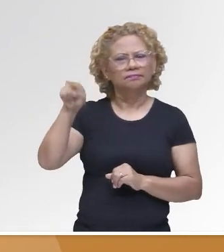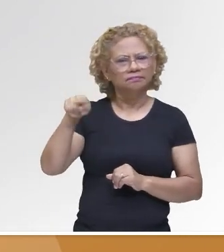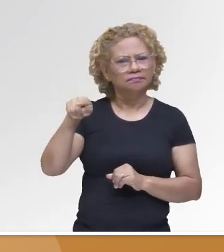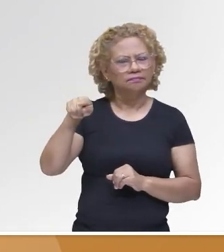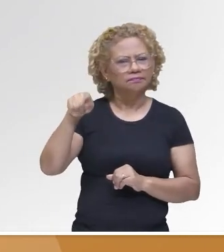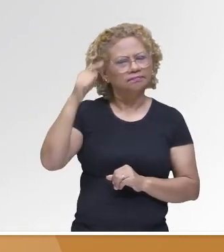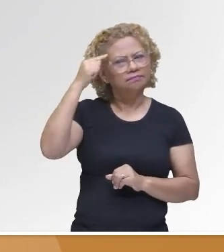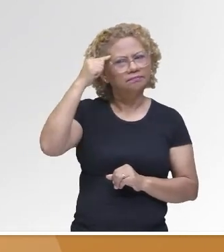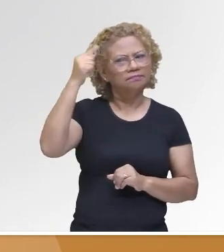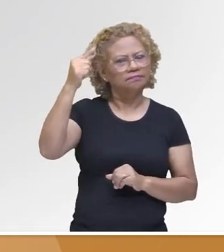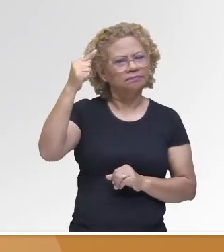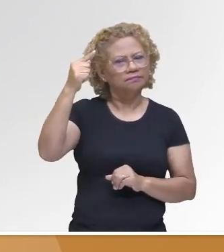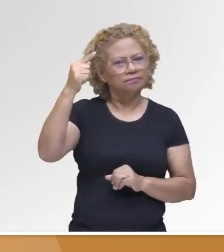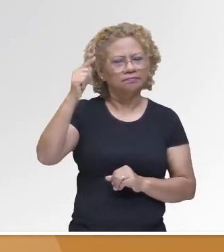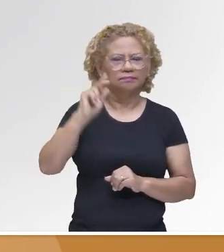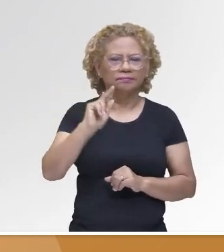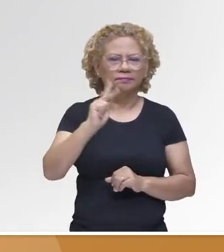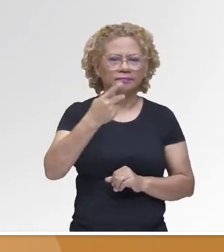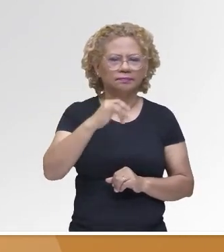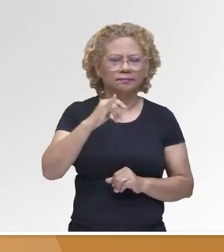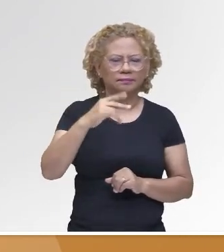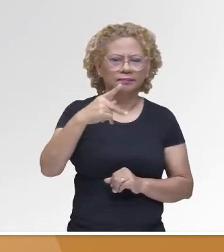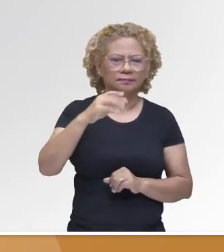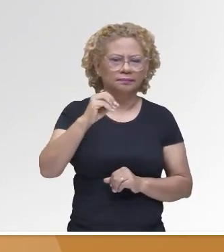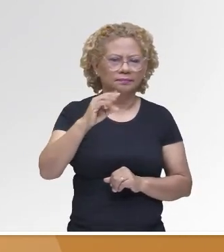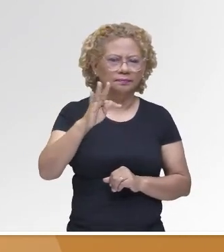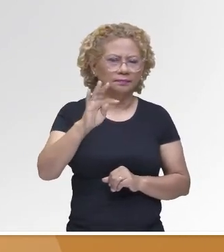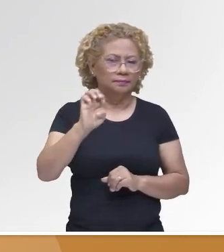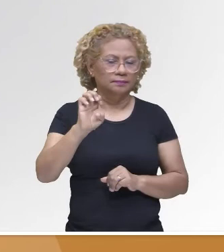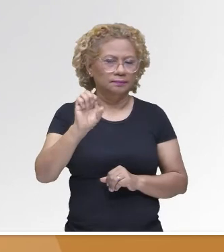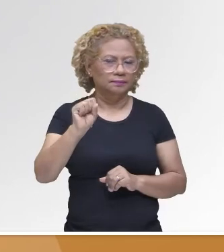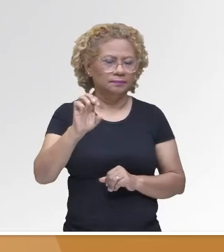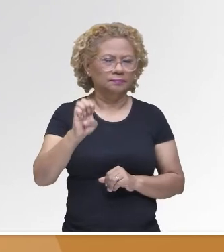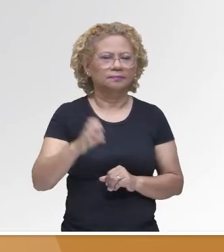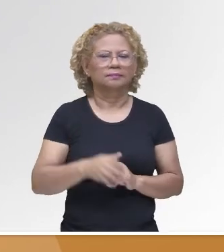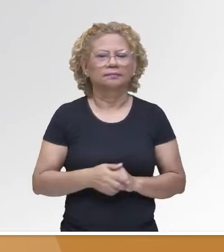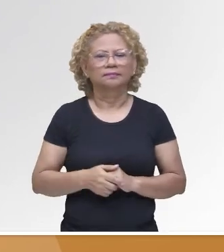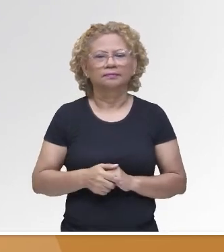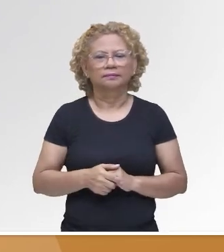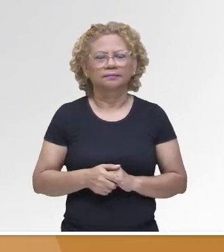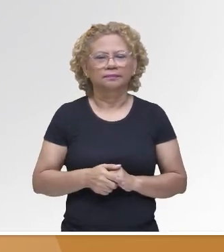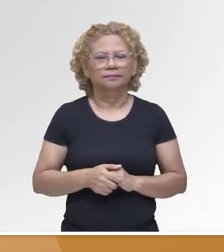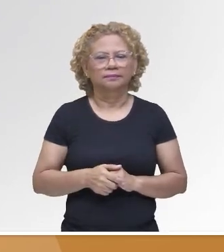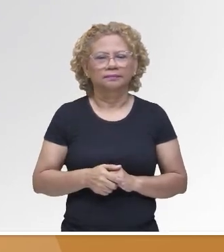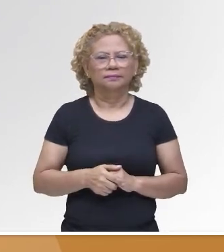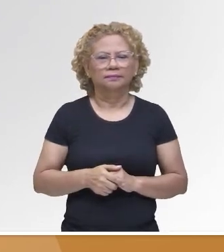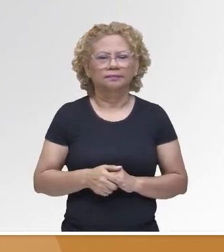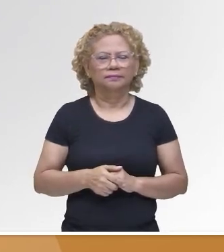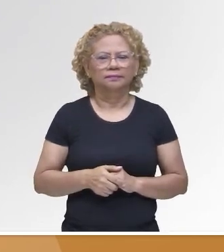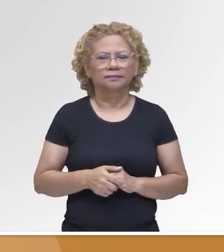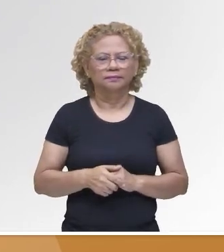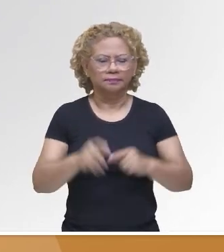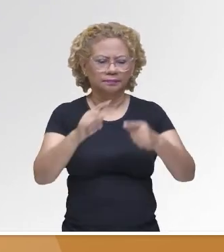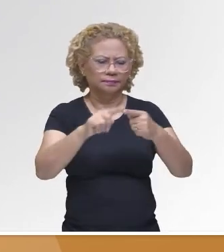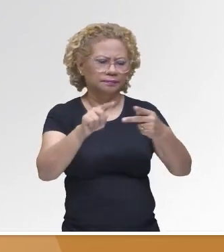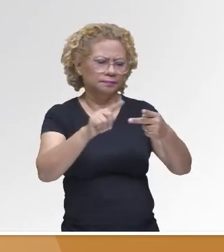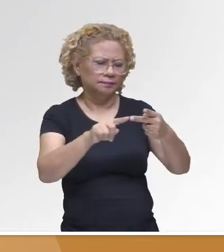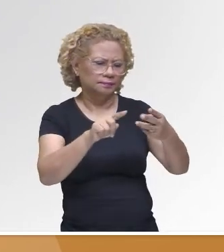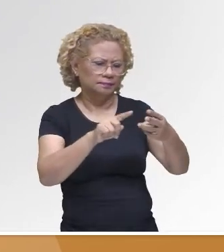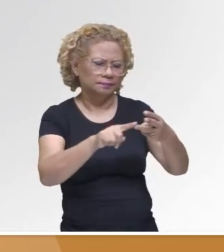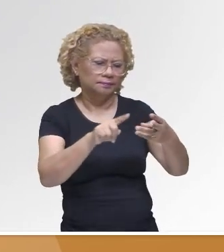vai levantar hipóteses. Agora, a partir das hipóteses que ele levantou, ele vai fazer a